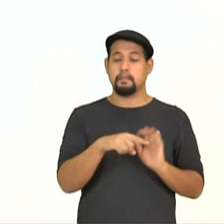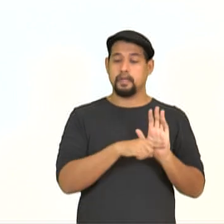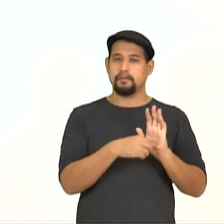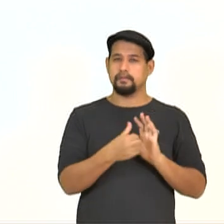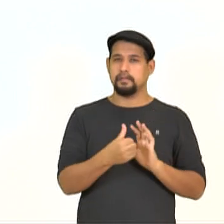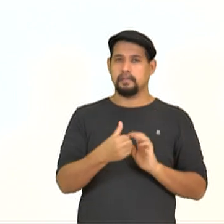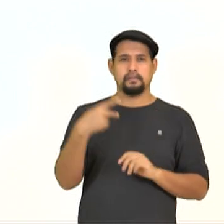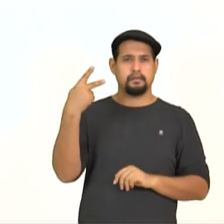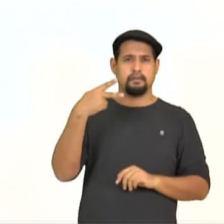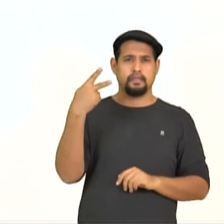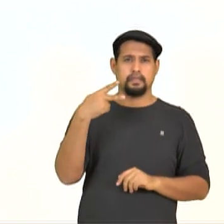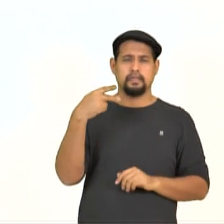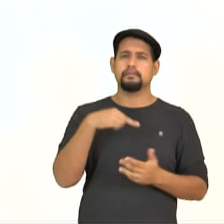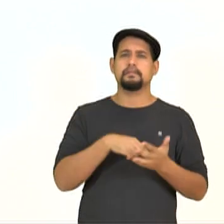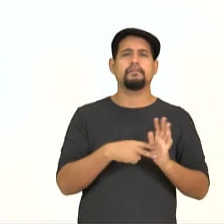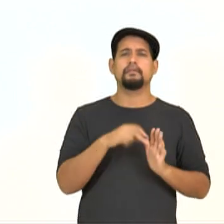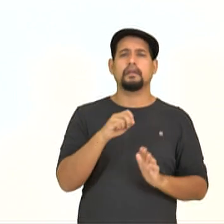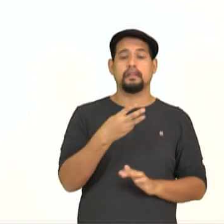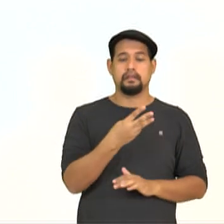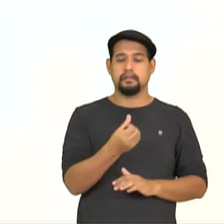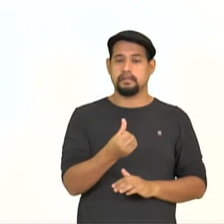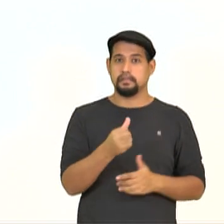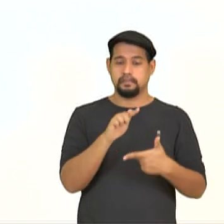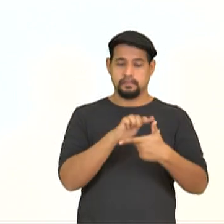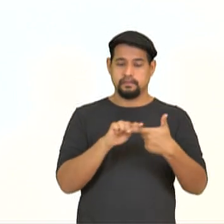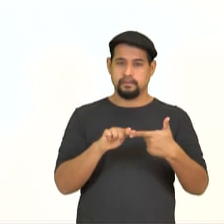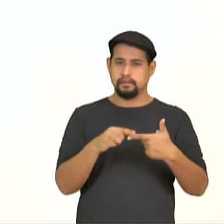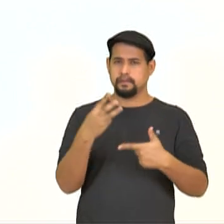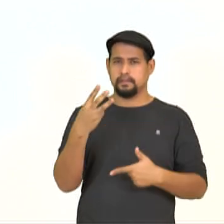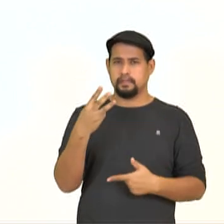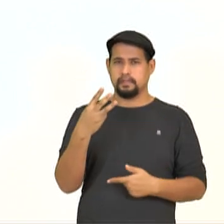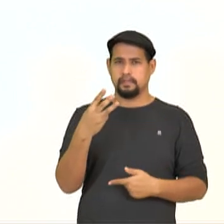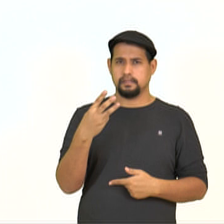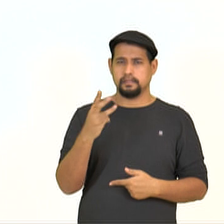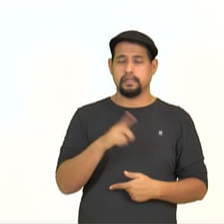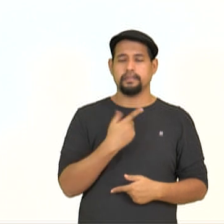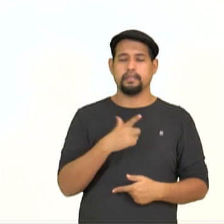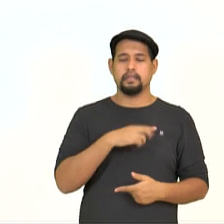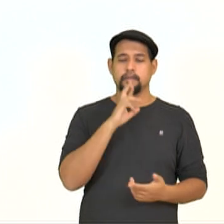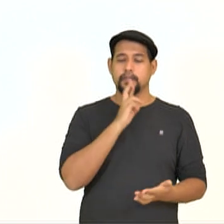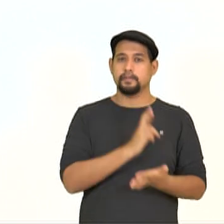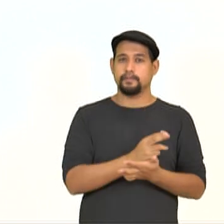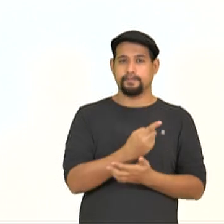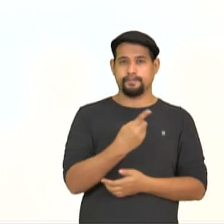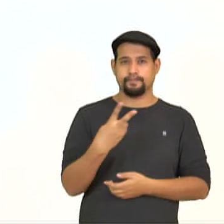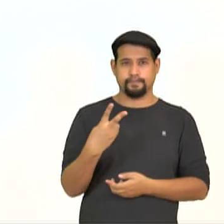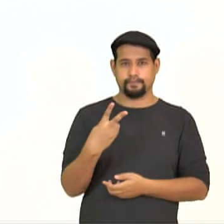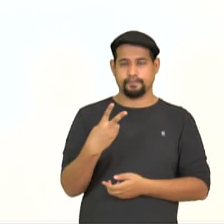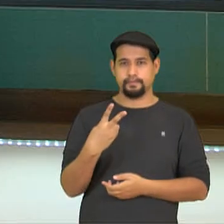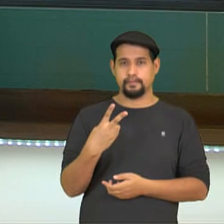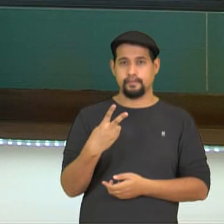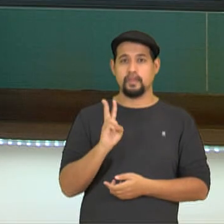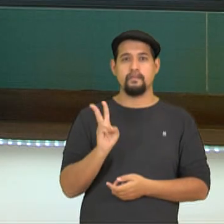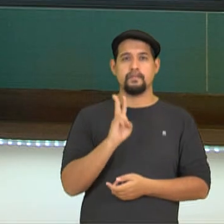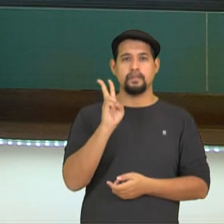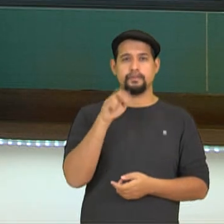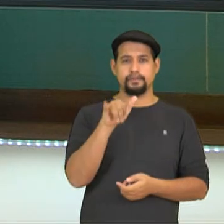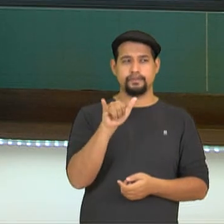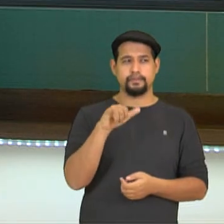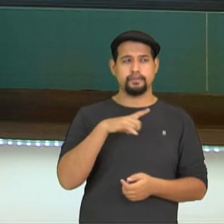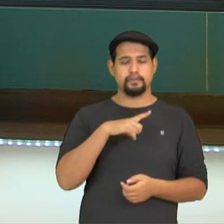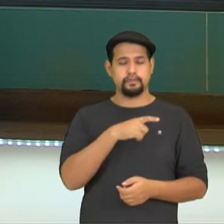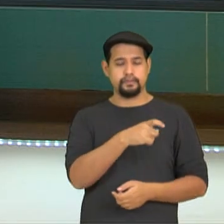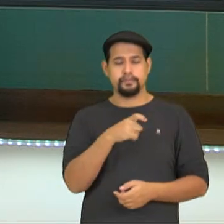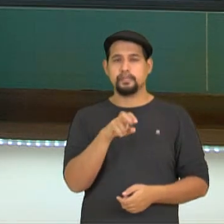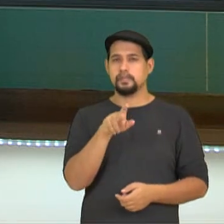ao quadrado é 36, divididos por 3, né? Teremos como resultado 12. O valor de y correspondente a x